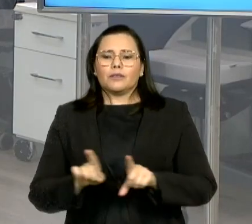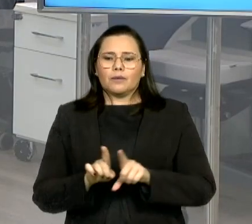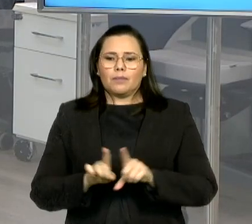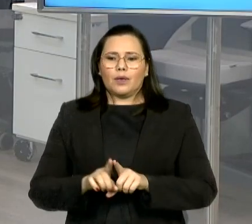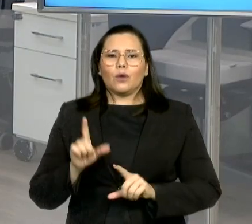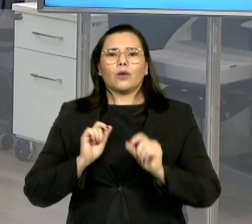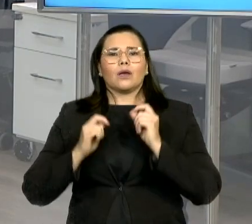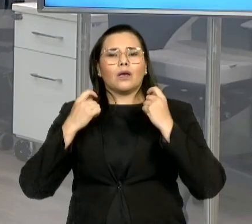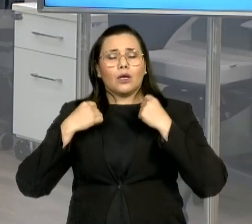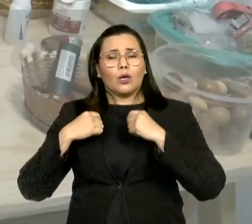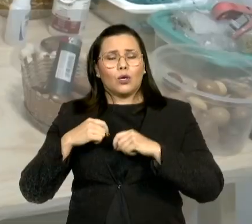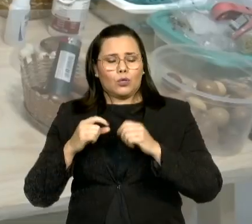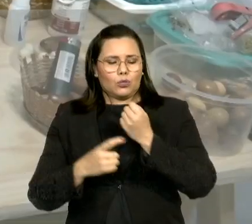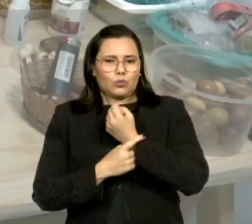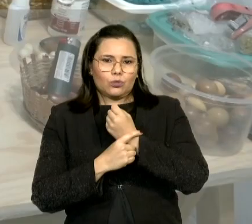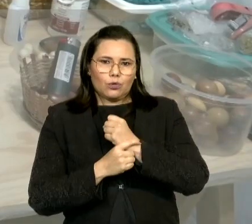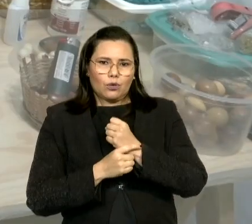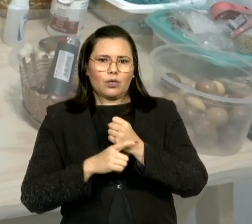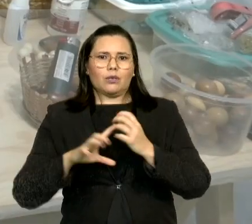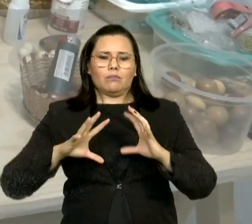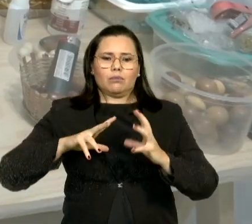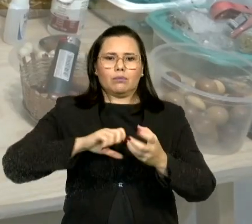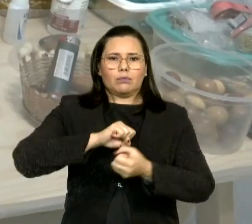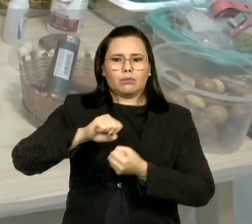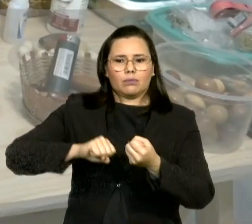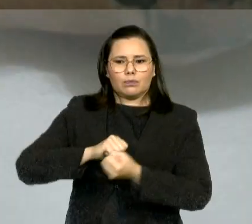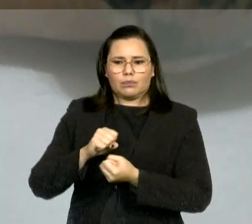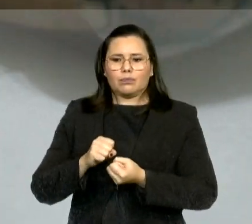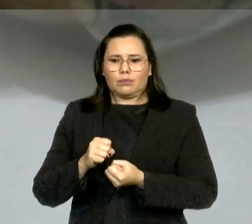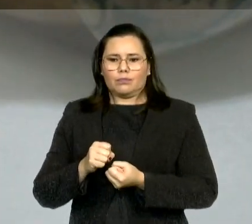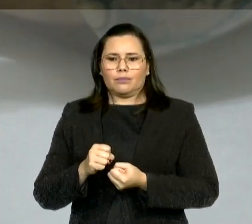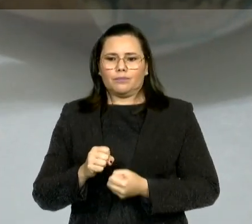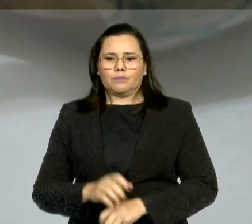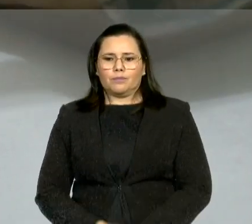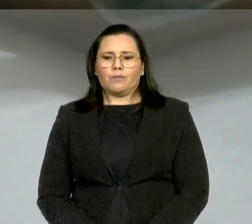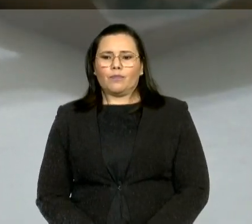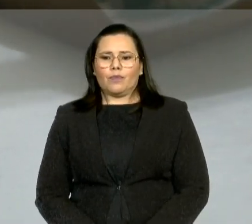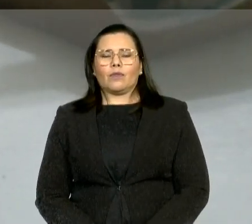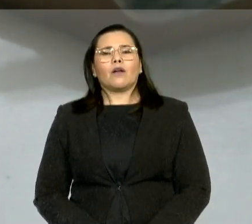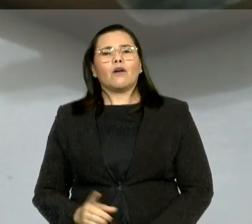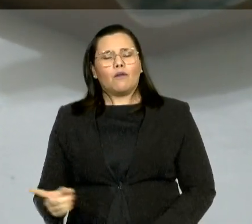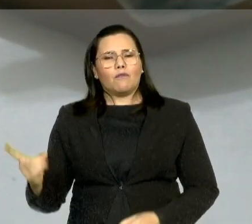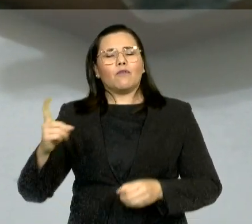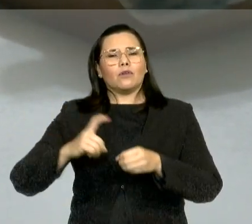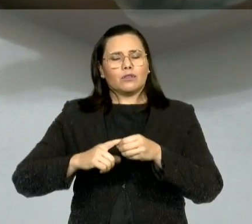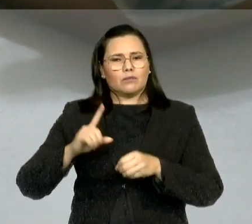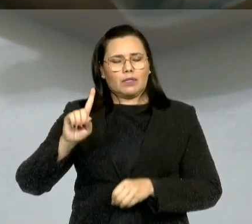de joias de maneira sustentável e como uma aposta do artesanato. A gente volta já.